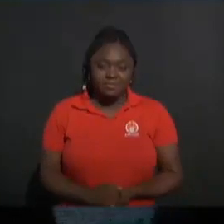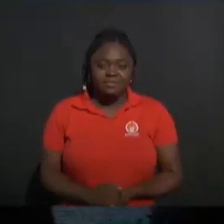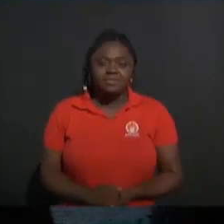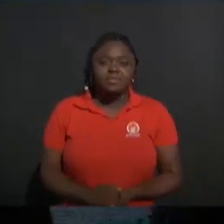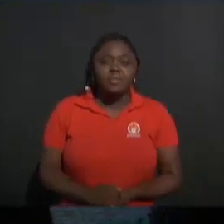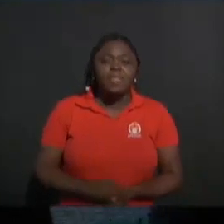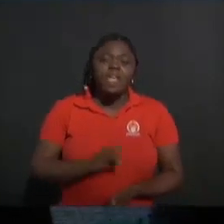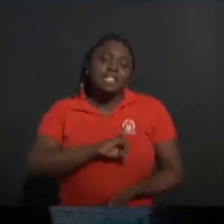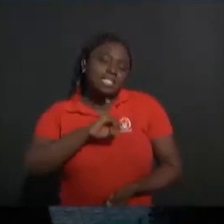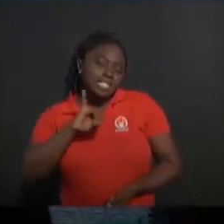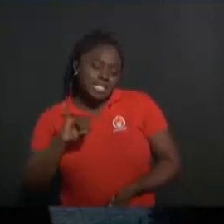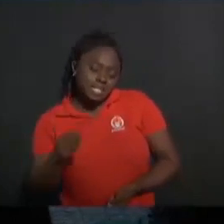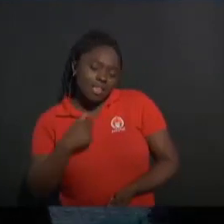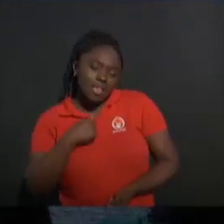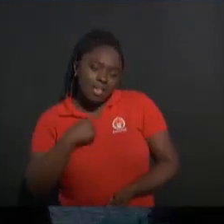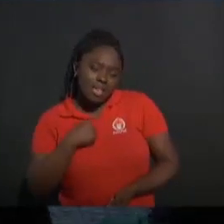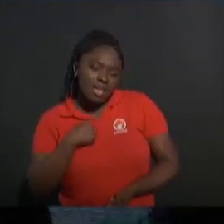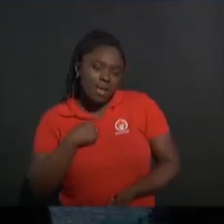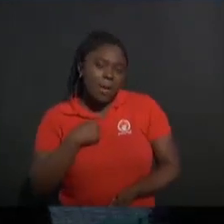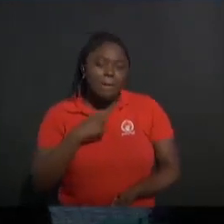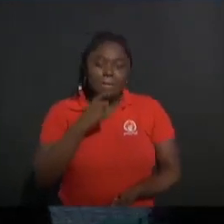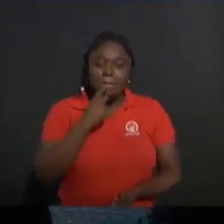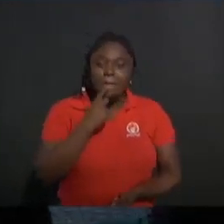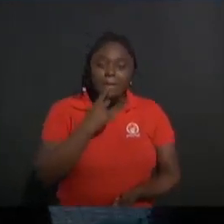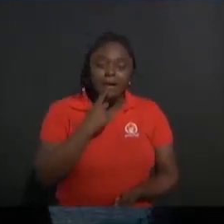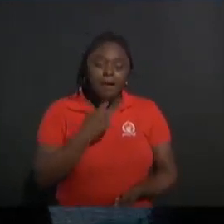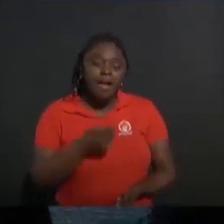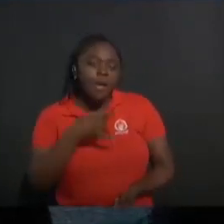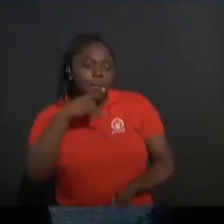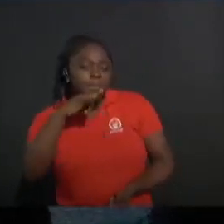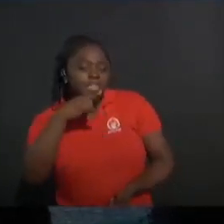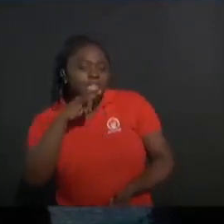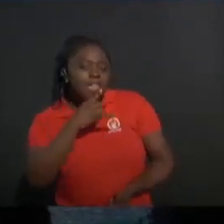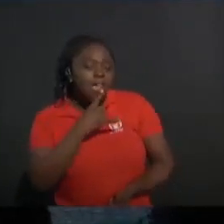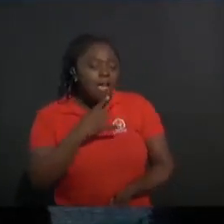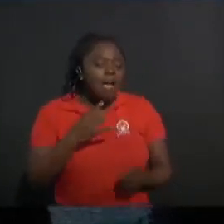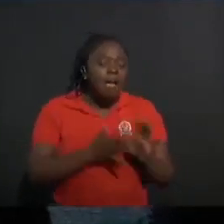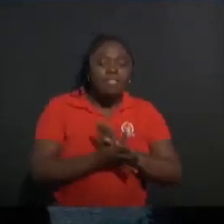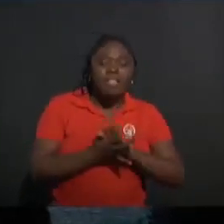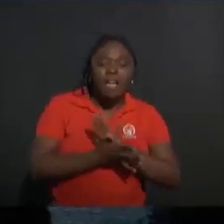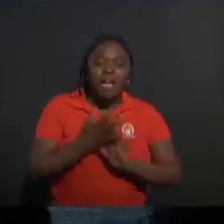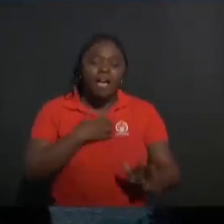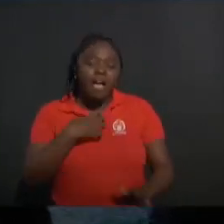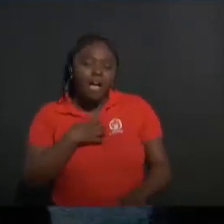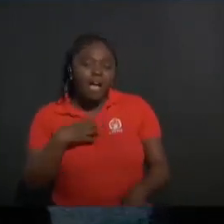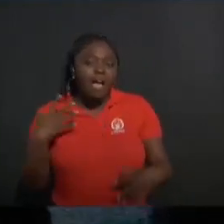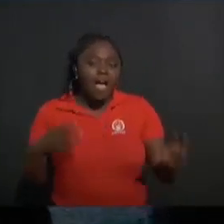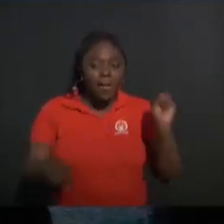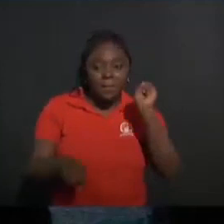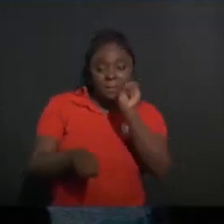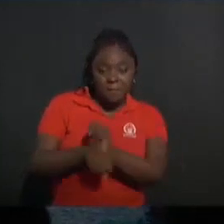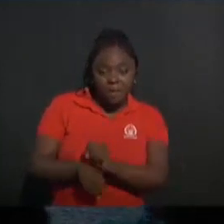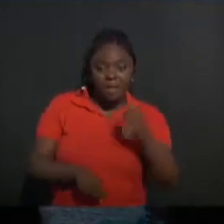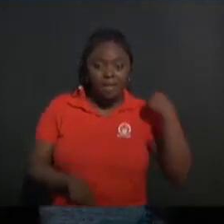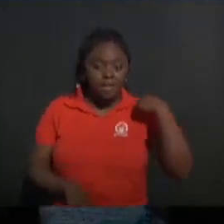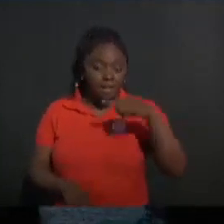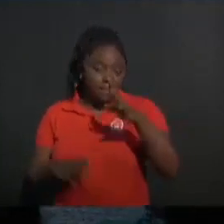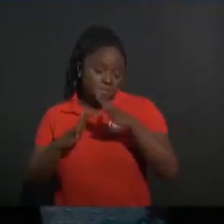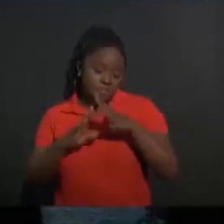Se eu tiver já de dentadura, não tiver sentindo o gosto da pinga, aí eu paro com a pinga, aí eu dou uma crise de santidade, vou para a